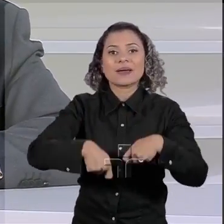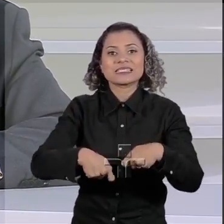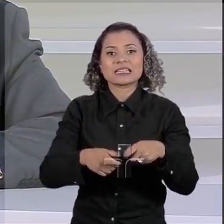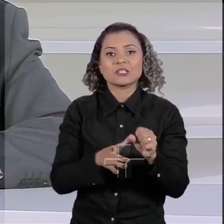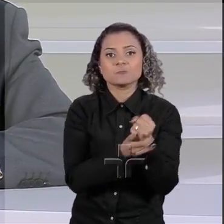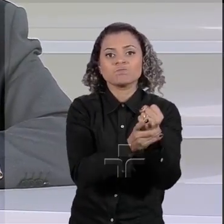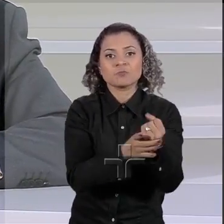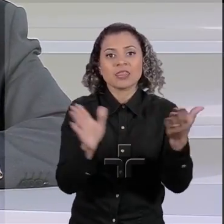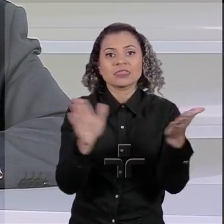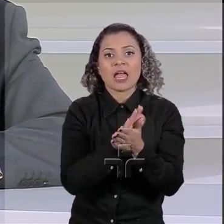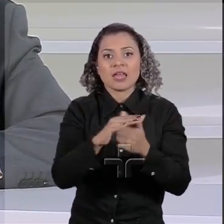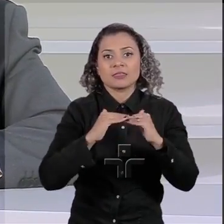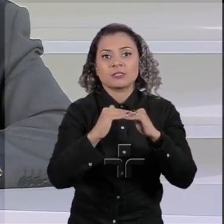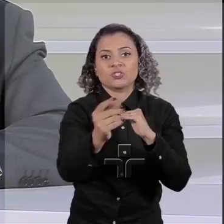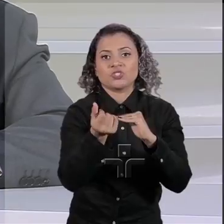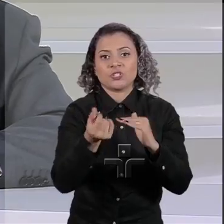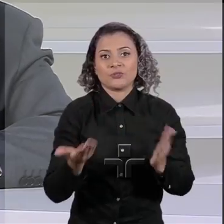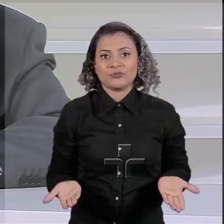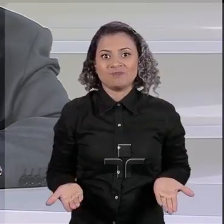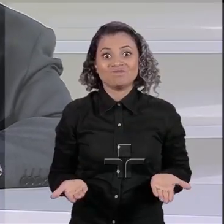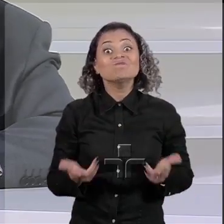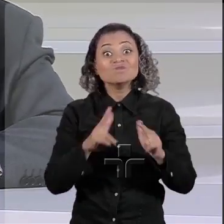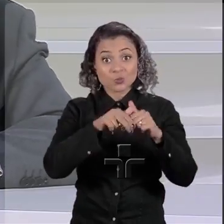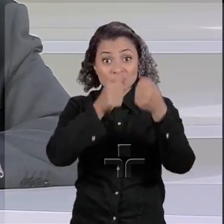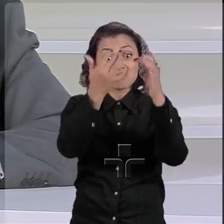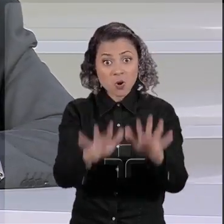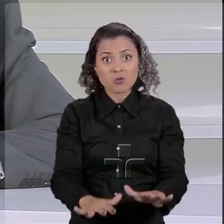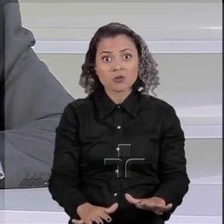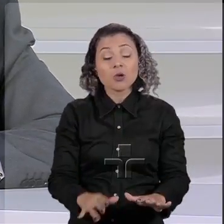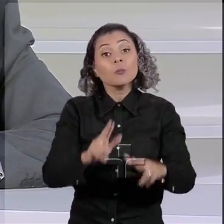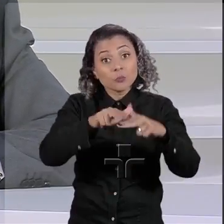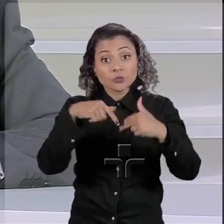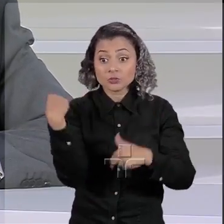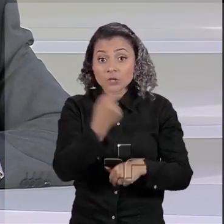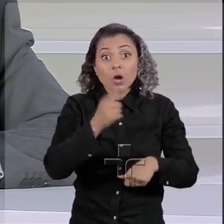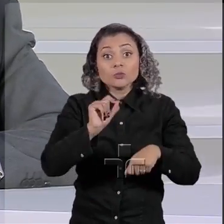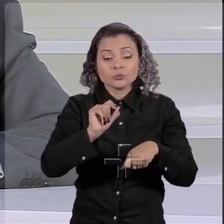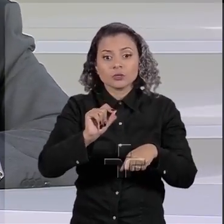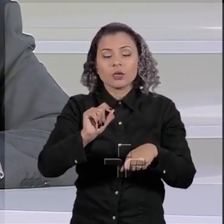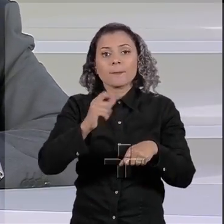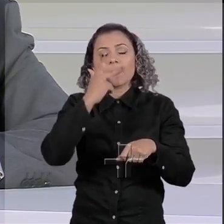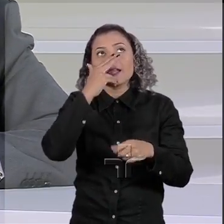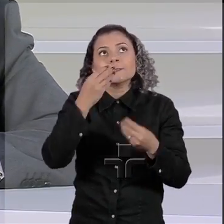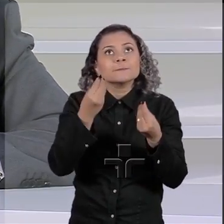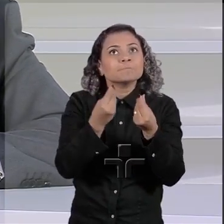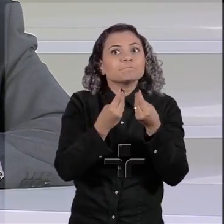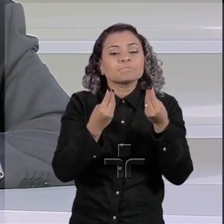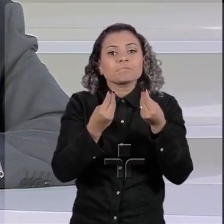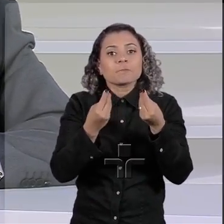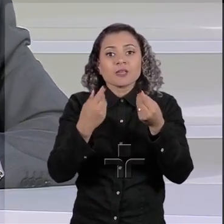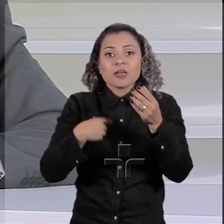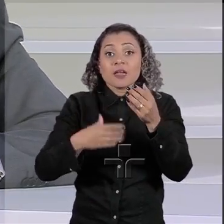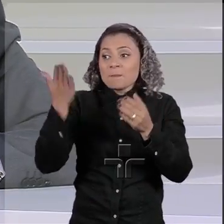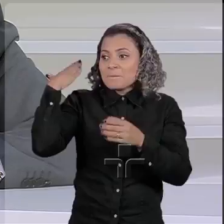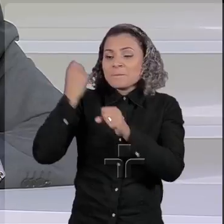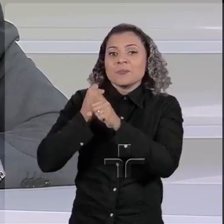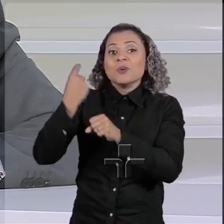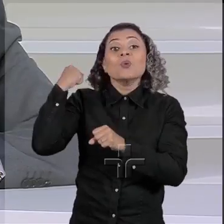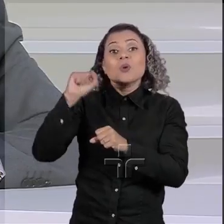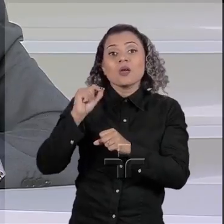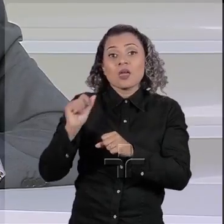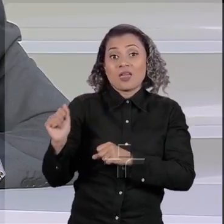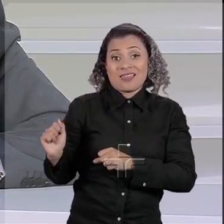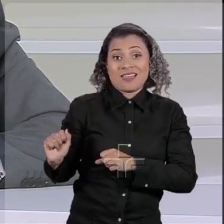a estabilidade da moeda. Então, nós reingressaríamos em algo que a gente pensava que tinha ficado para trás, que é a inflação